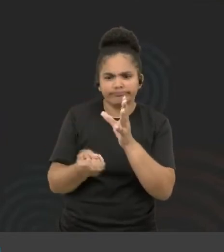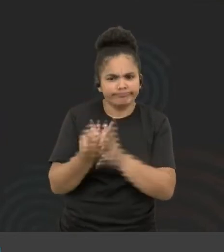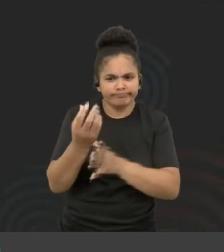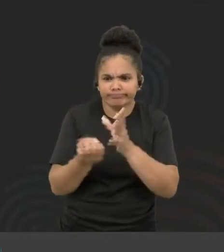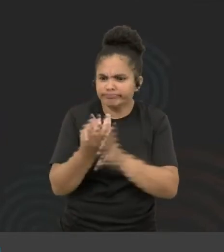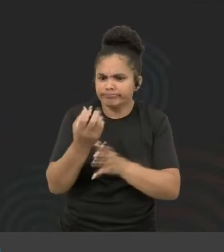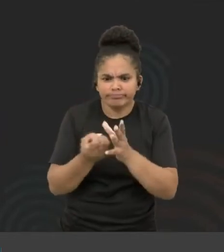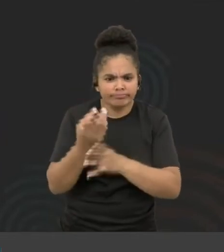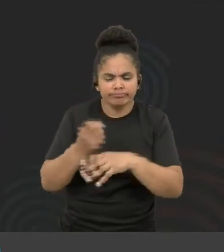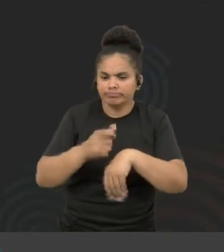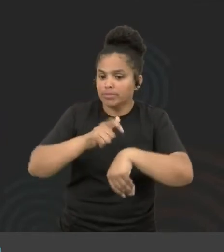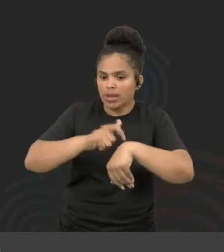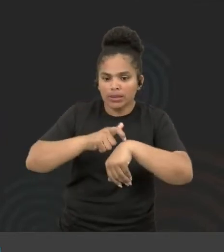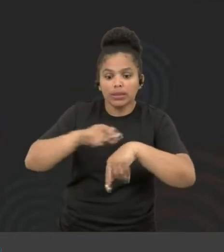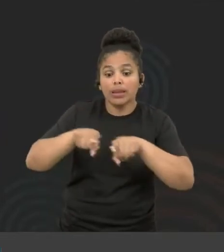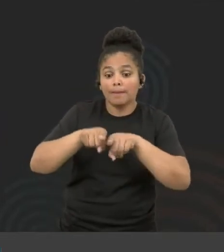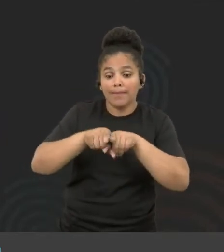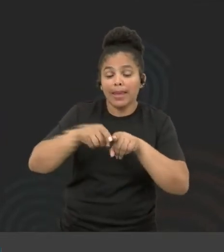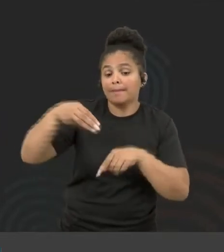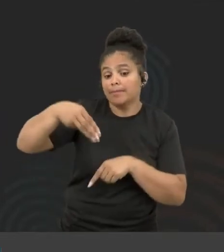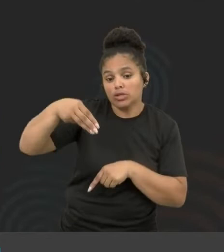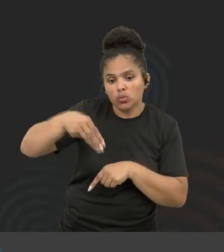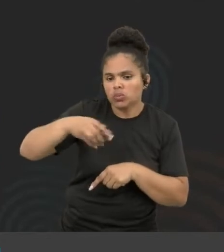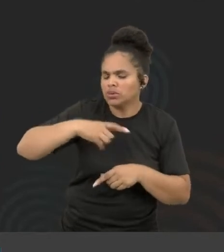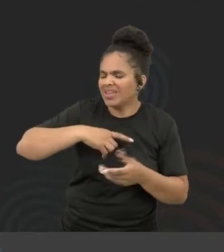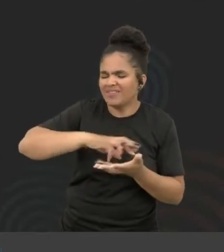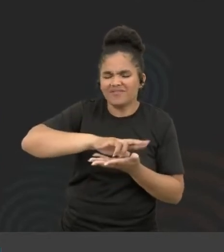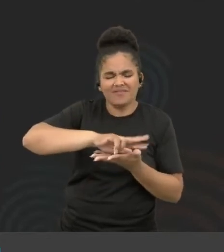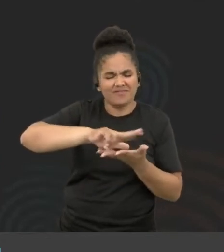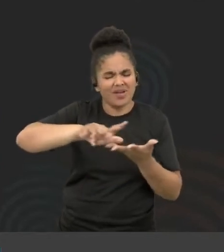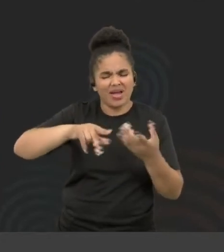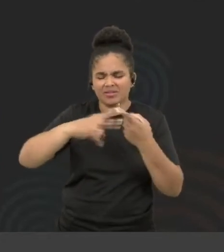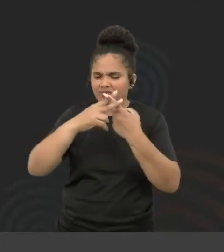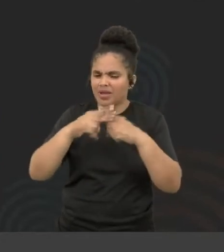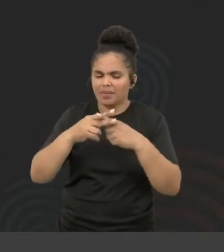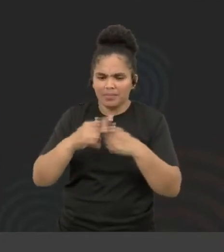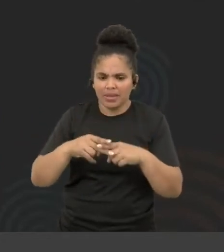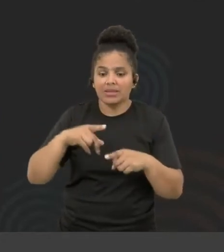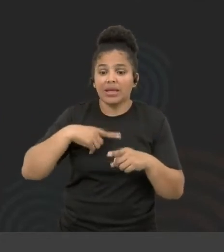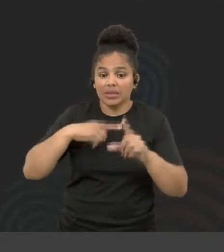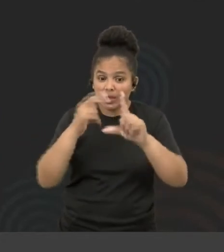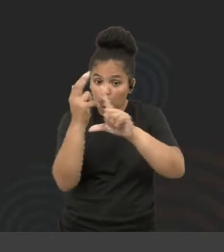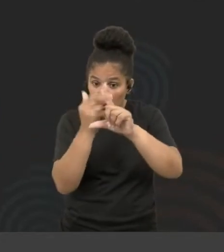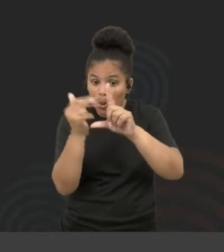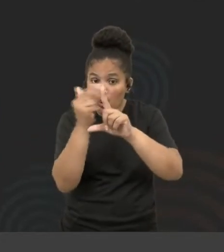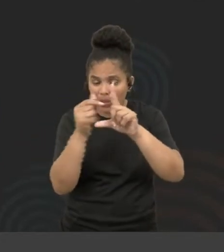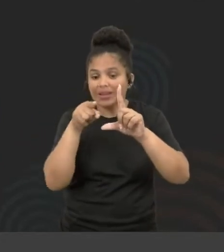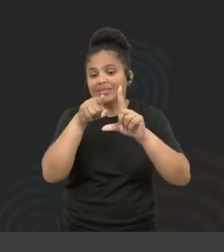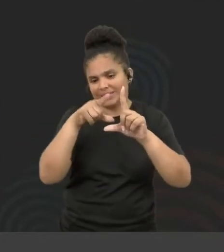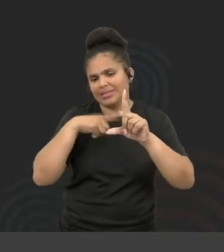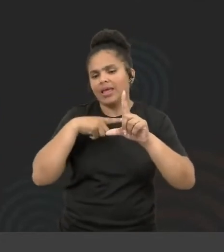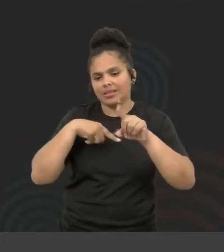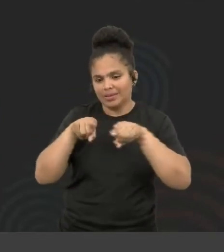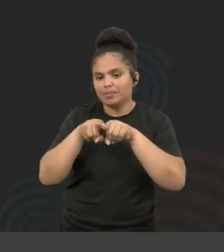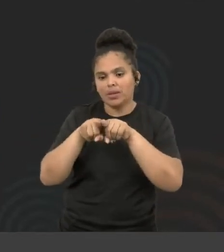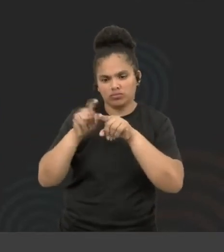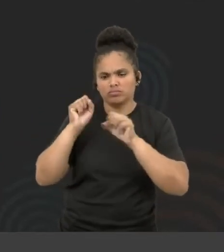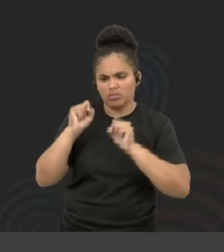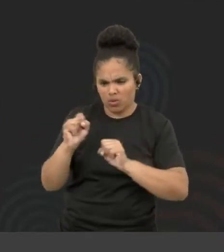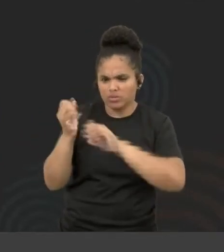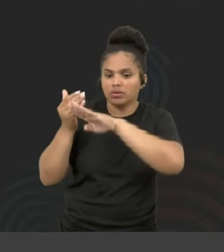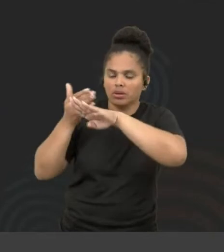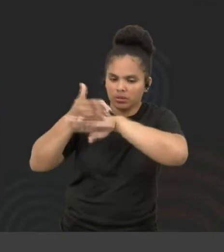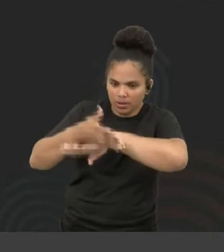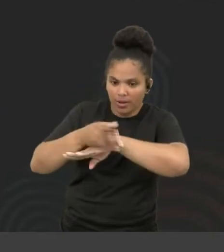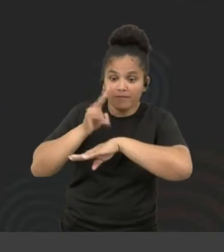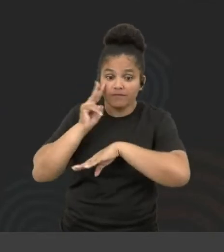e minutar, mas tem uma série de outras ferramentas para isso. Nesse QR Code também tem um link de um post que eu fiz com várias ferramentas,